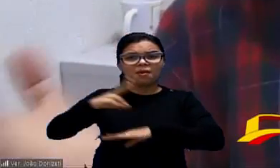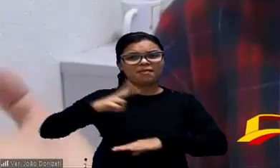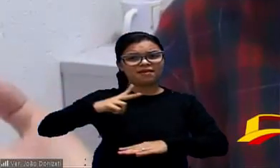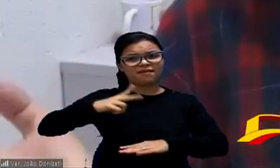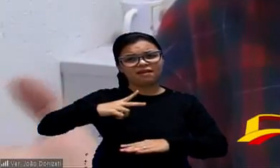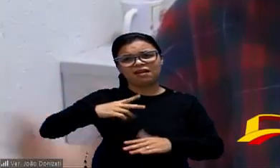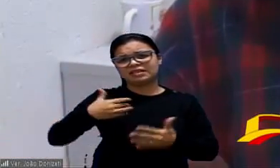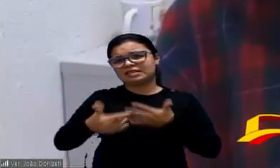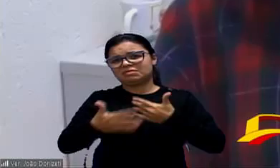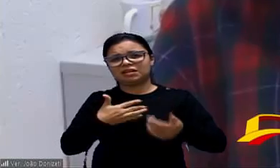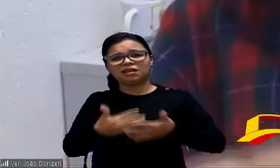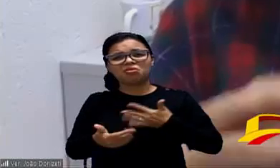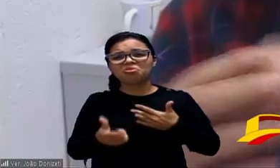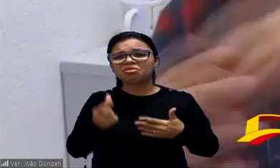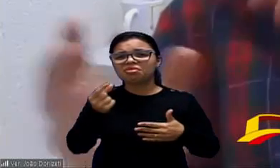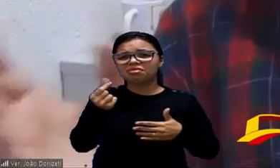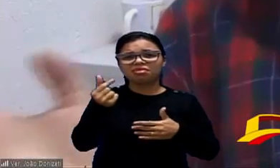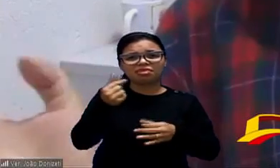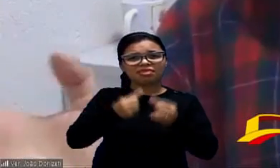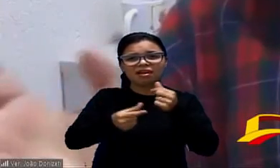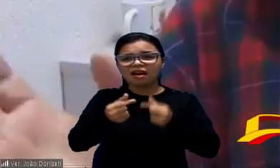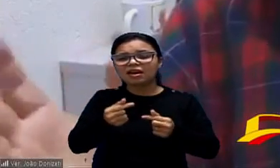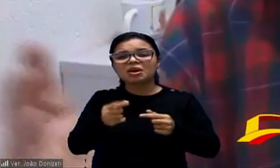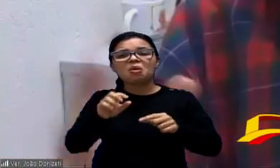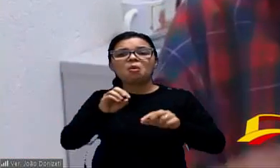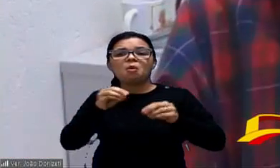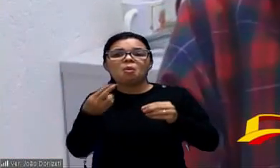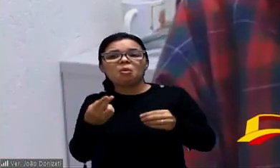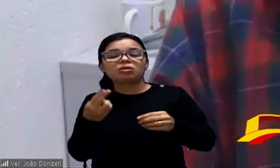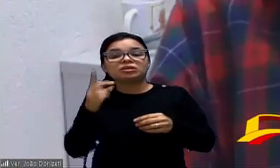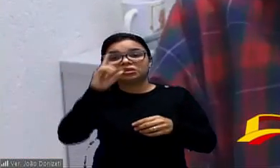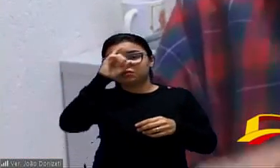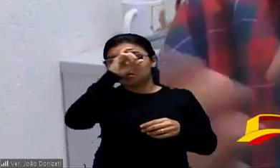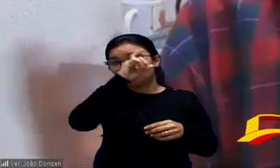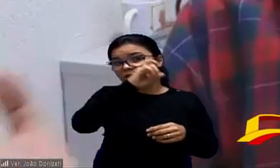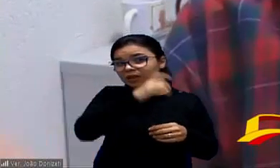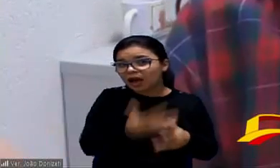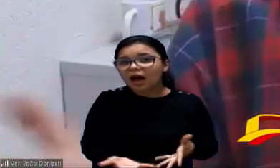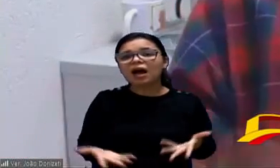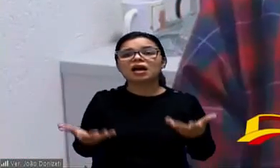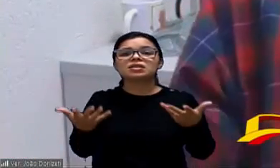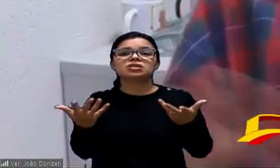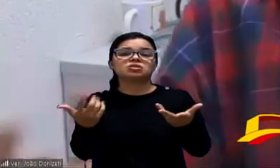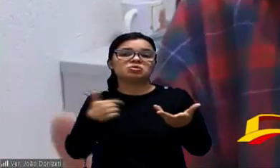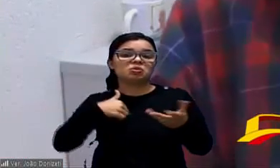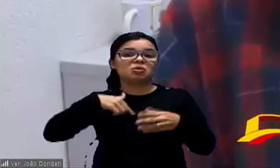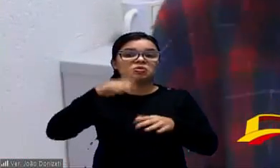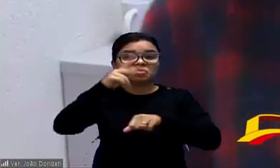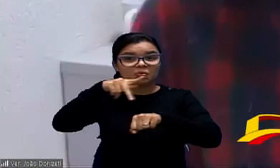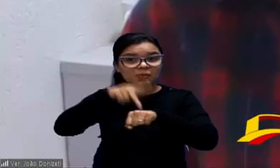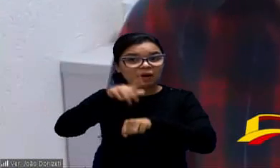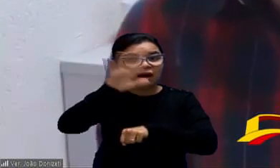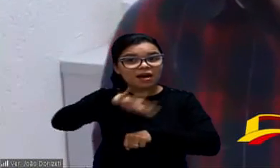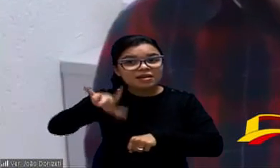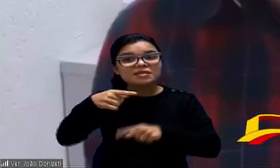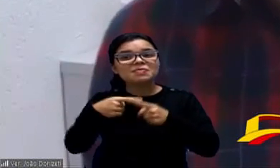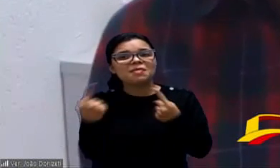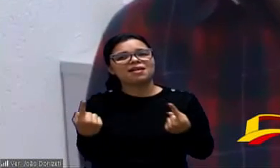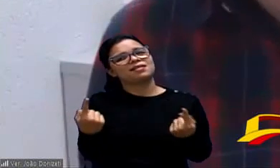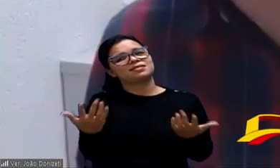desse lucro, que estivesse passando grandes dificuldades no nosso país, né? Mas, meu,